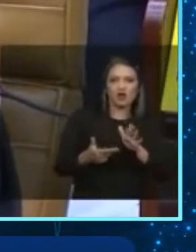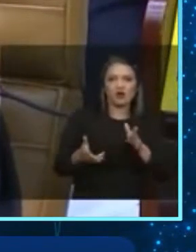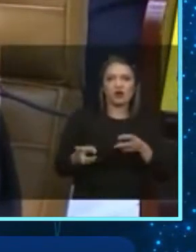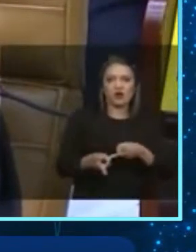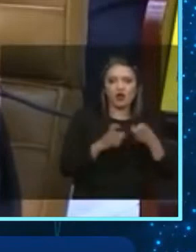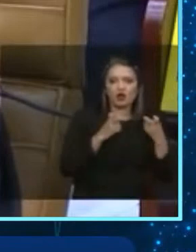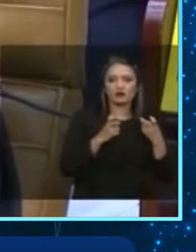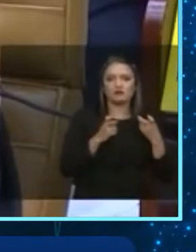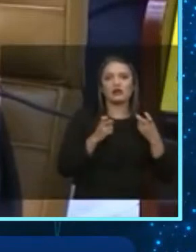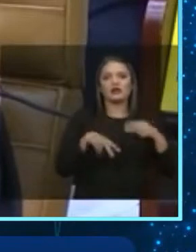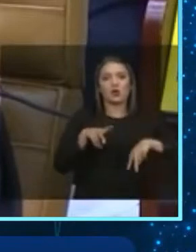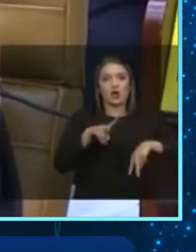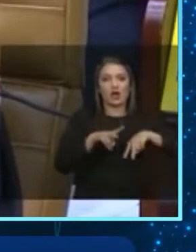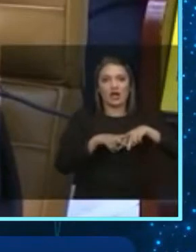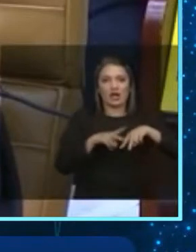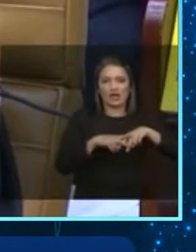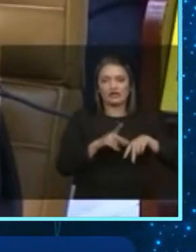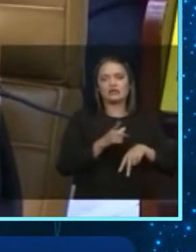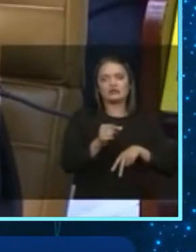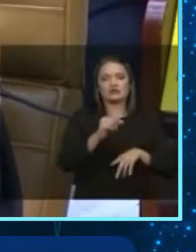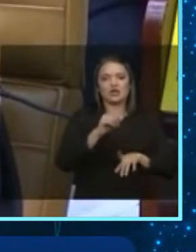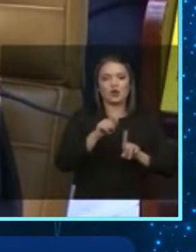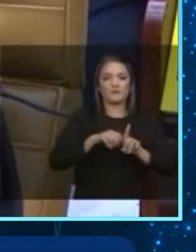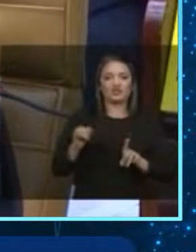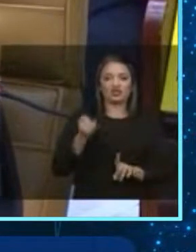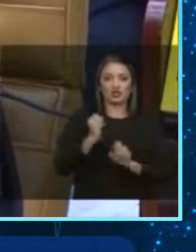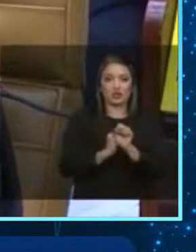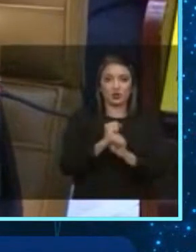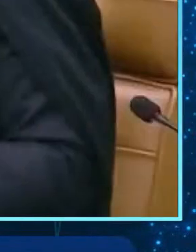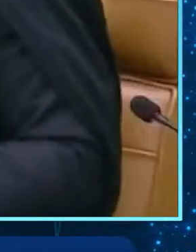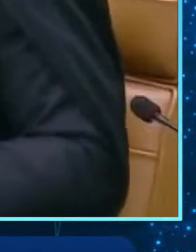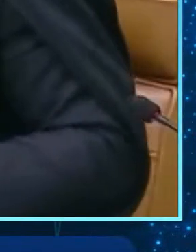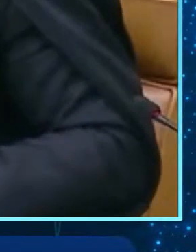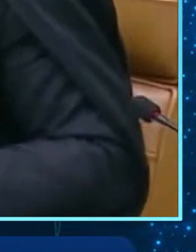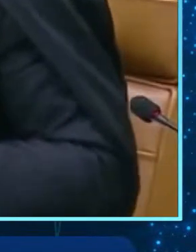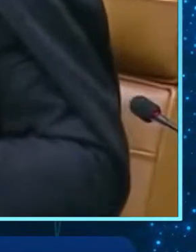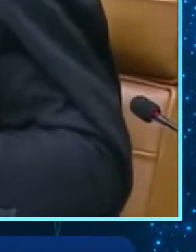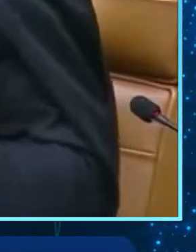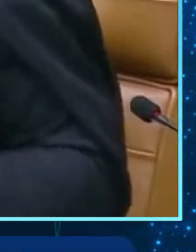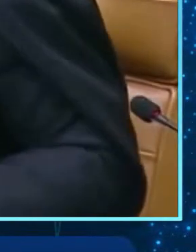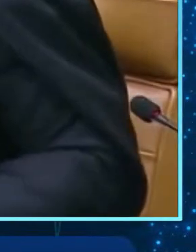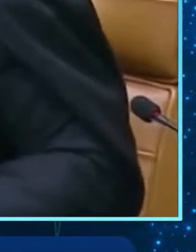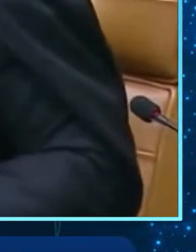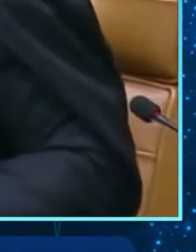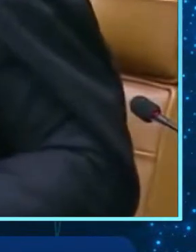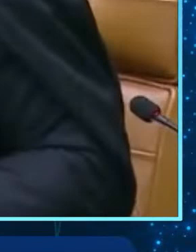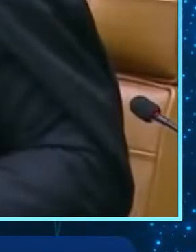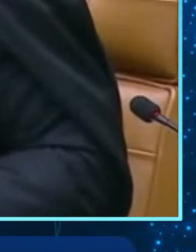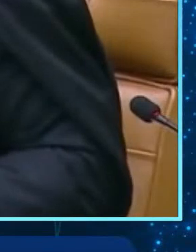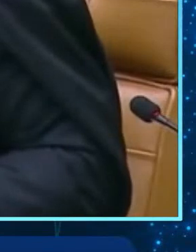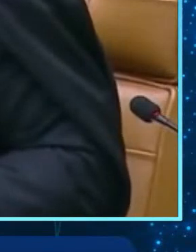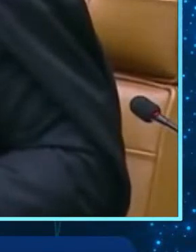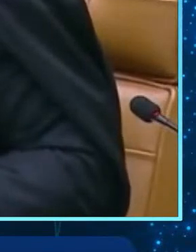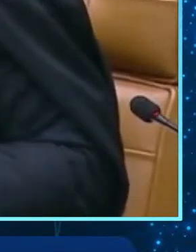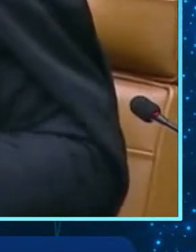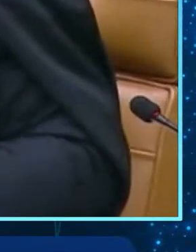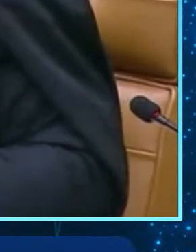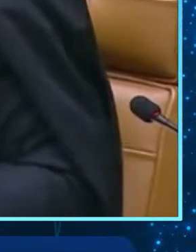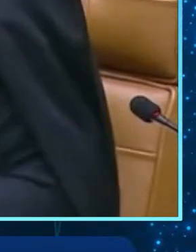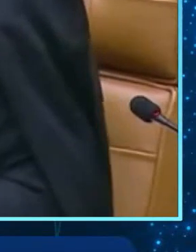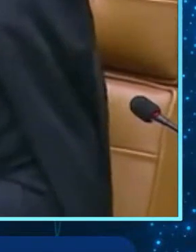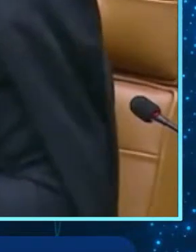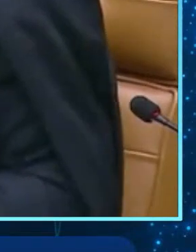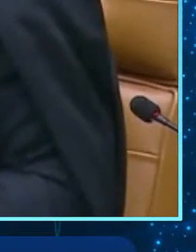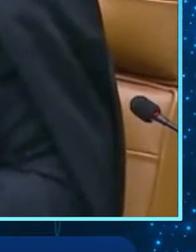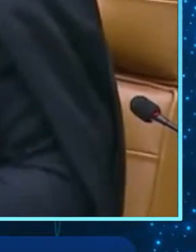né, ativista. E o Senado, só o Senado, pode fazer alguma coisa. Eu vou colocar, junto com o pedido de impeachment, direto